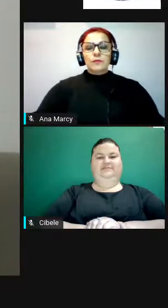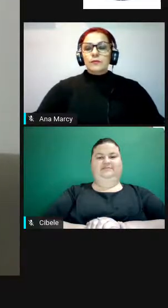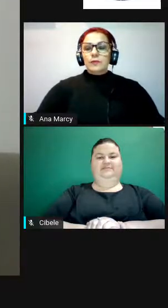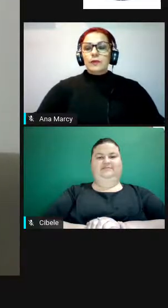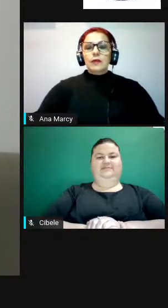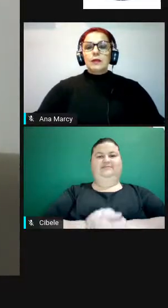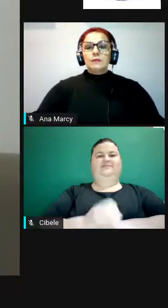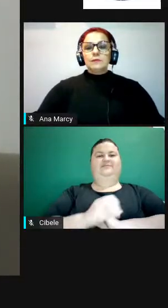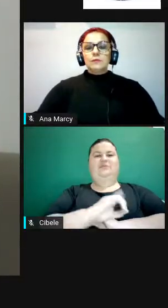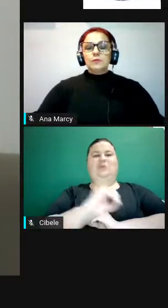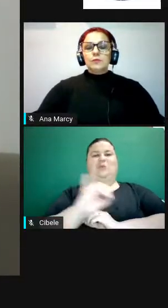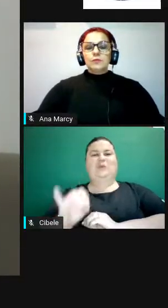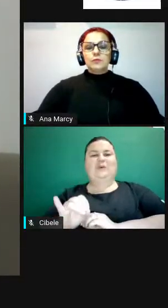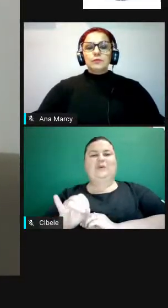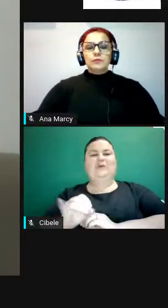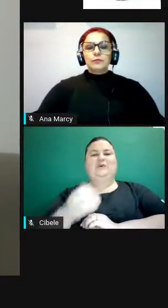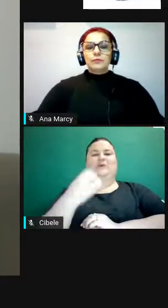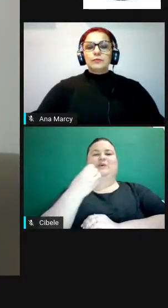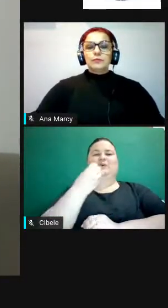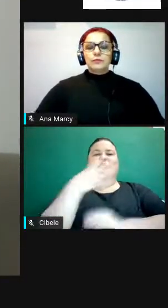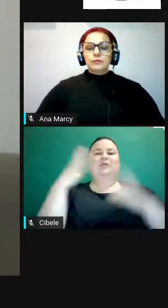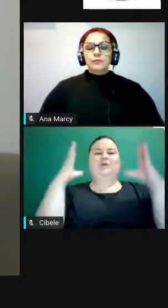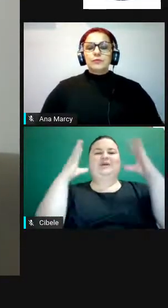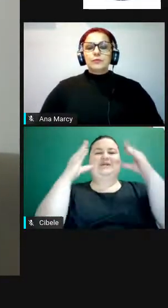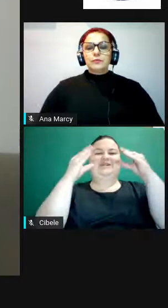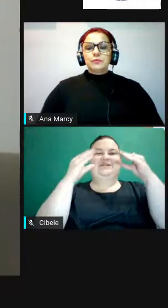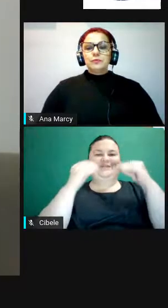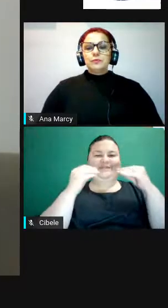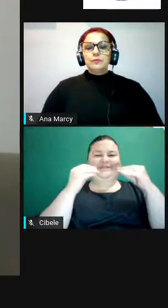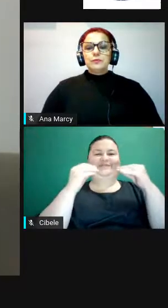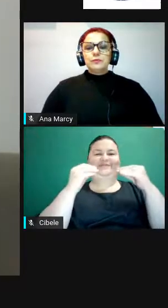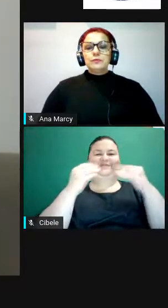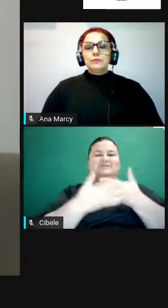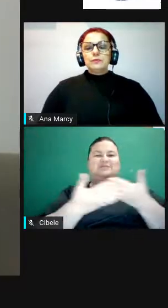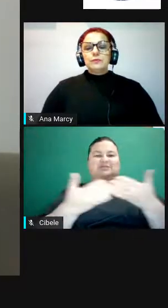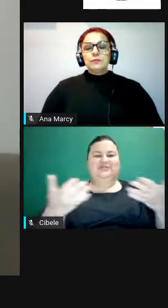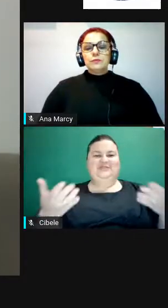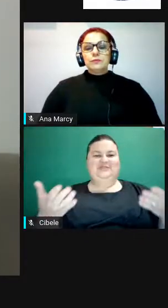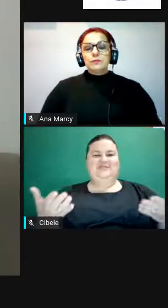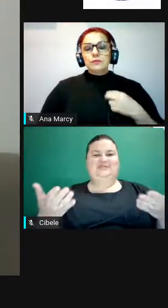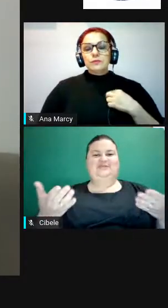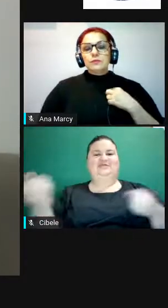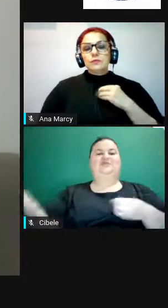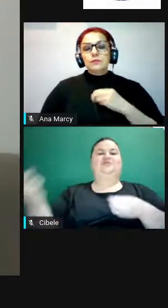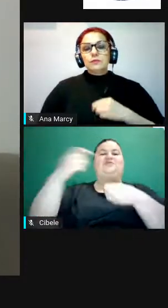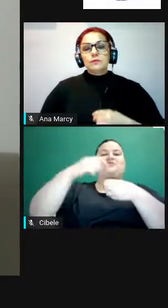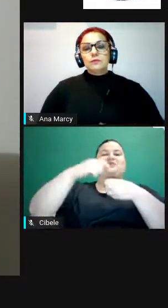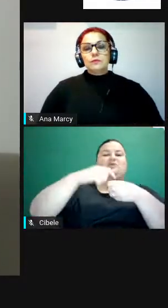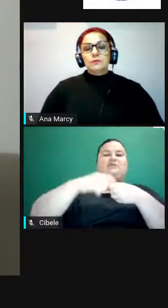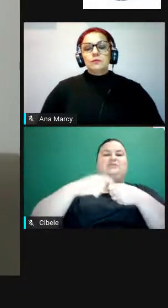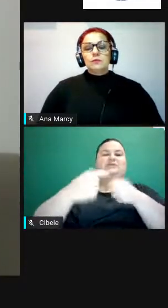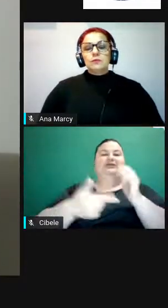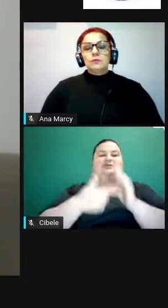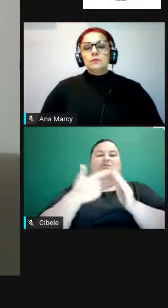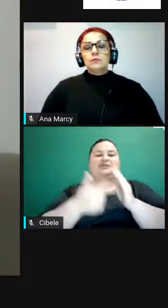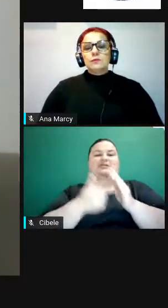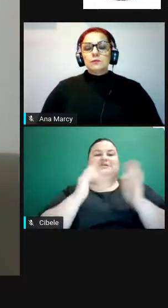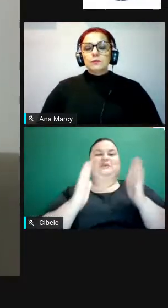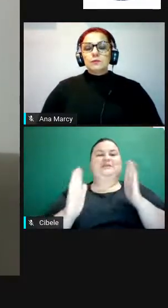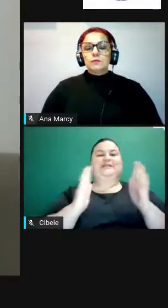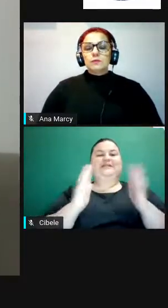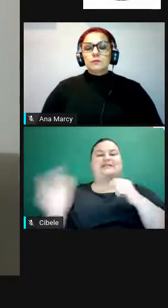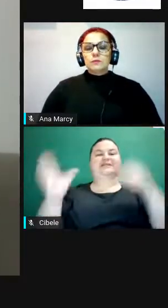o Olá pessoal boa noite estamos voltando então para segunda etapa da